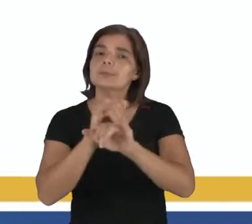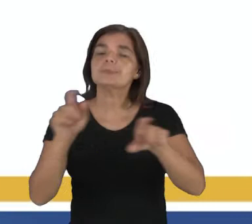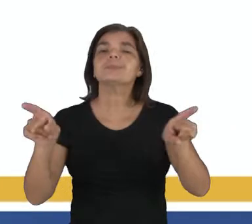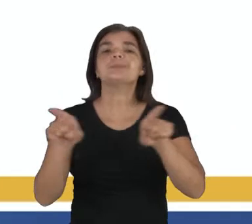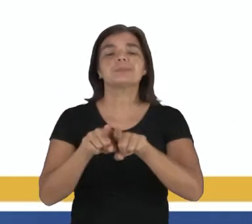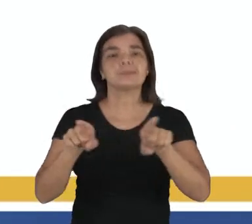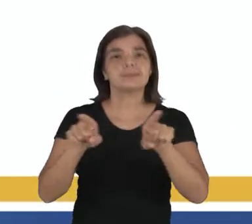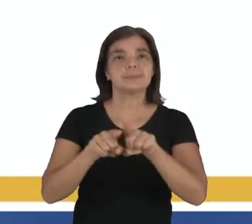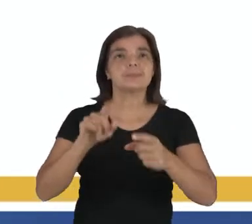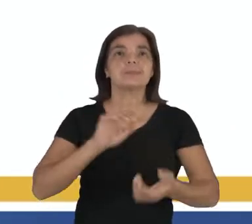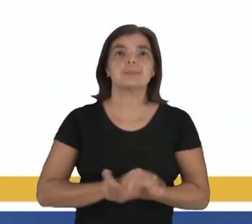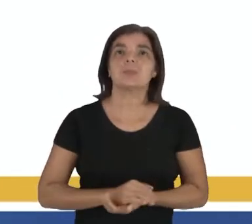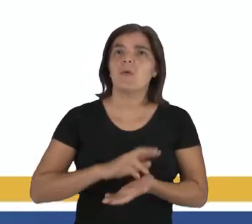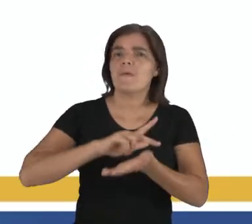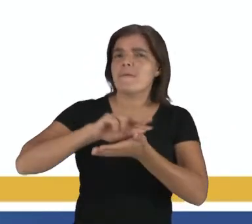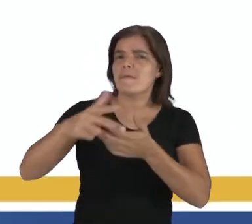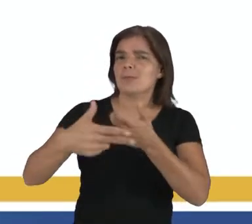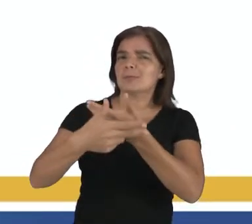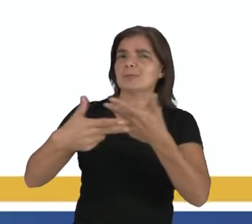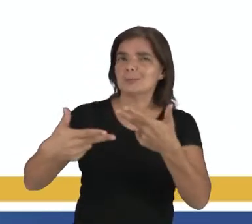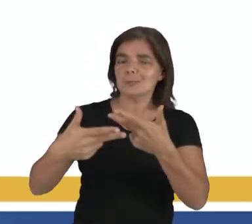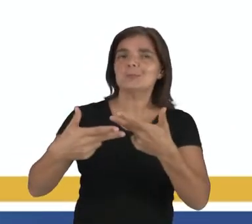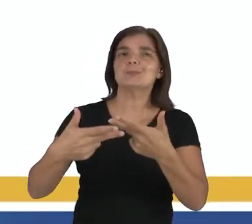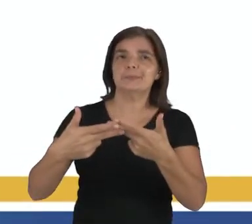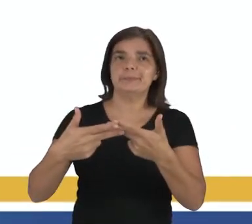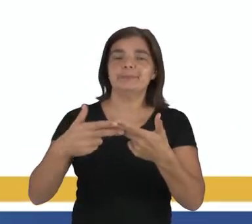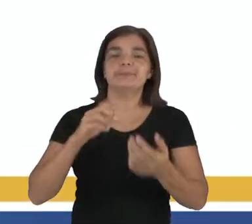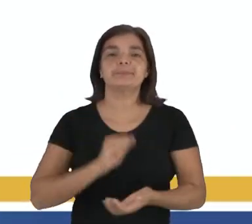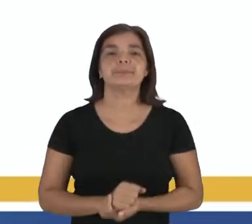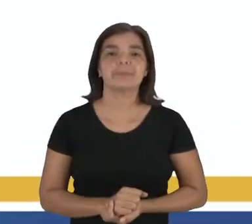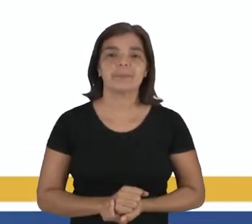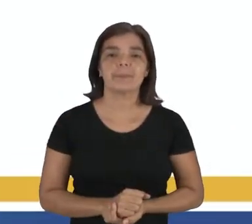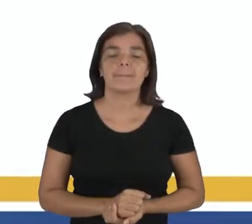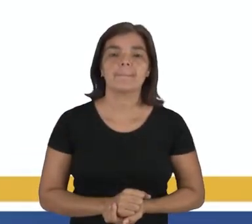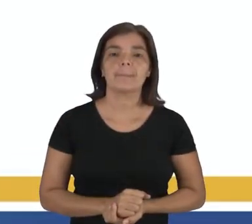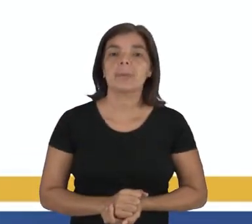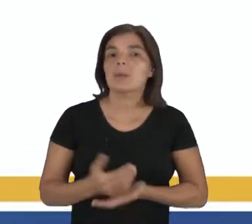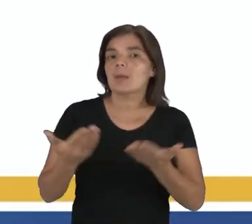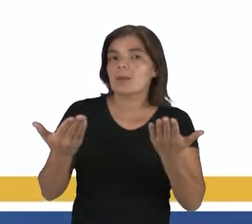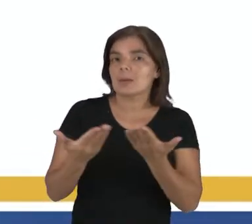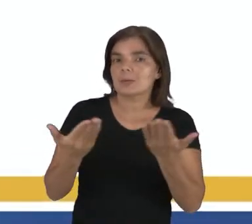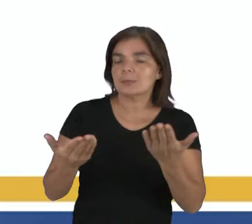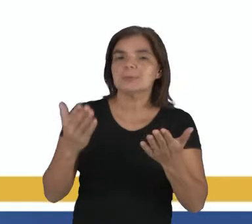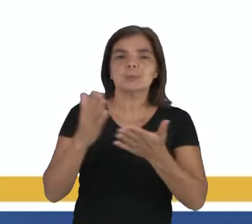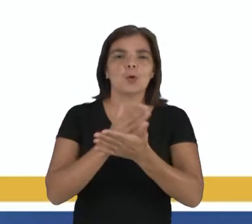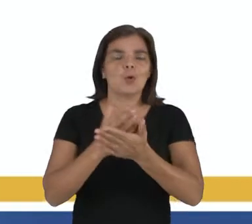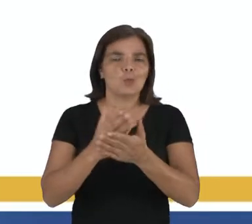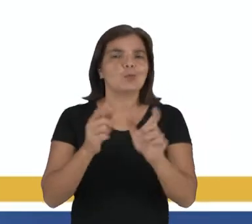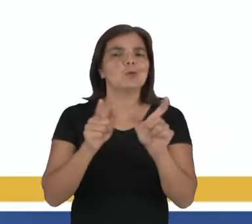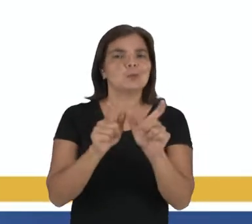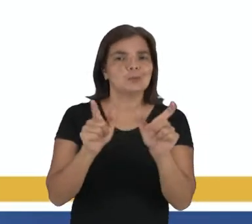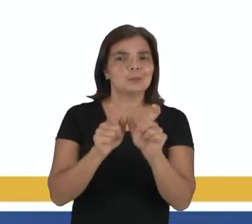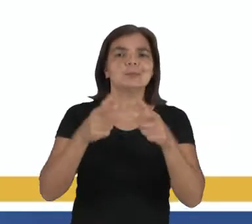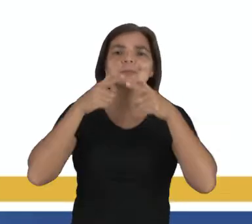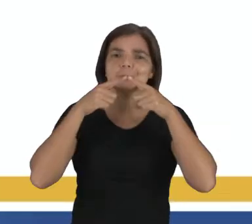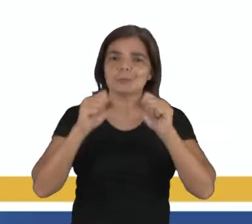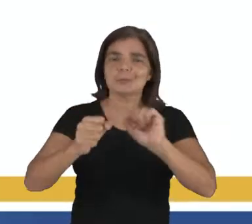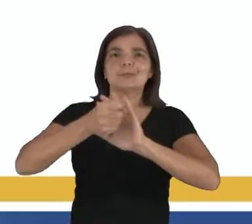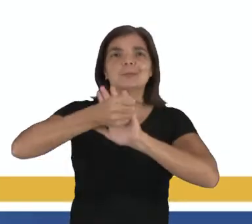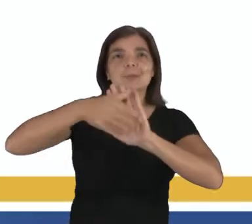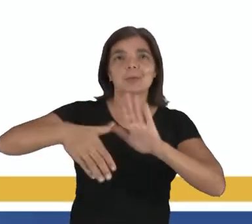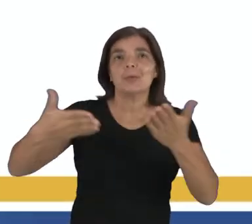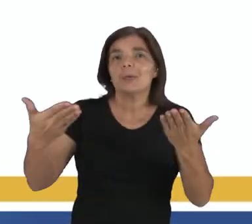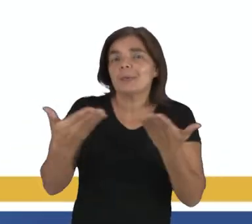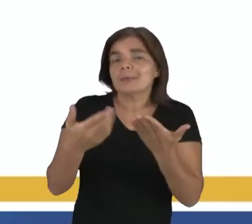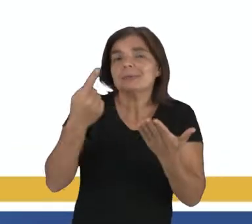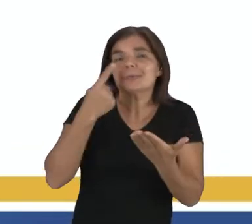por último, vimos agora na aula anterior alguns recursos expressivos, algumas figuras de linguagem.